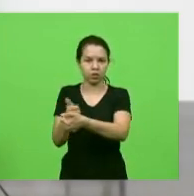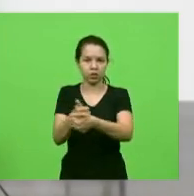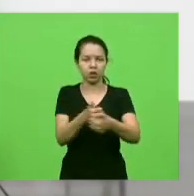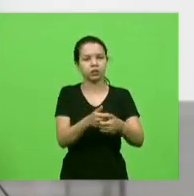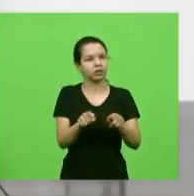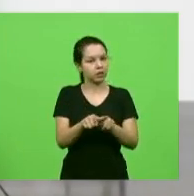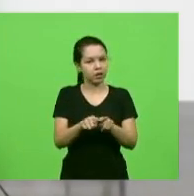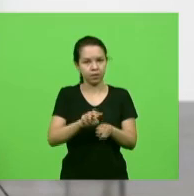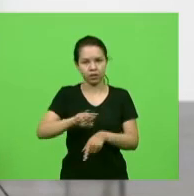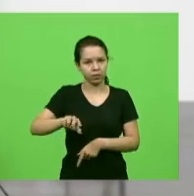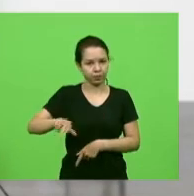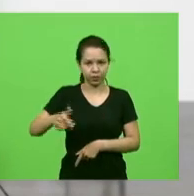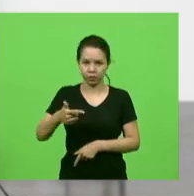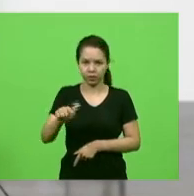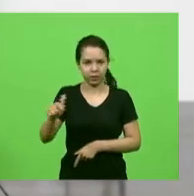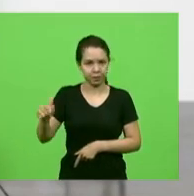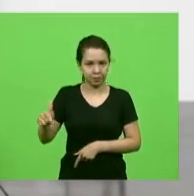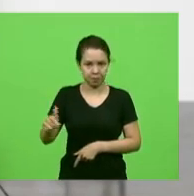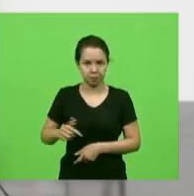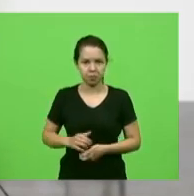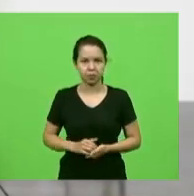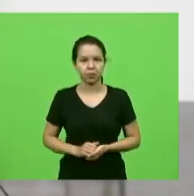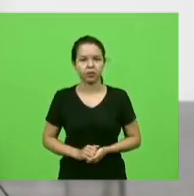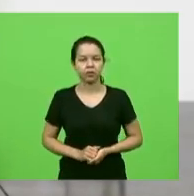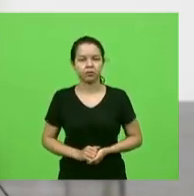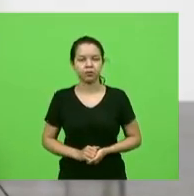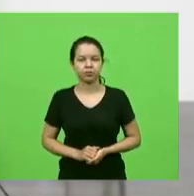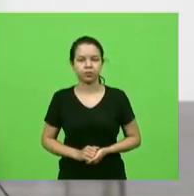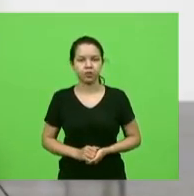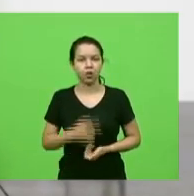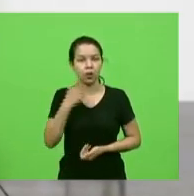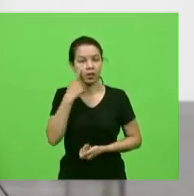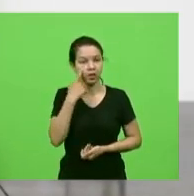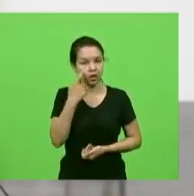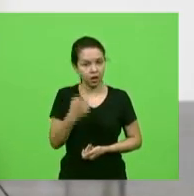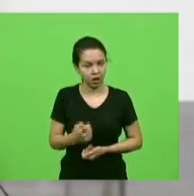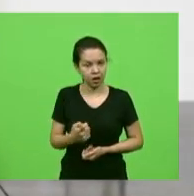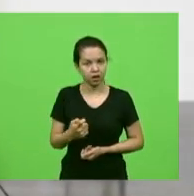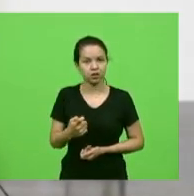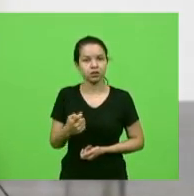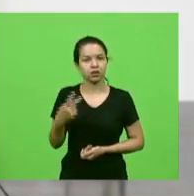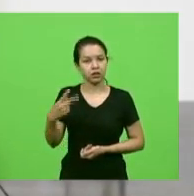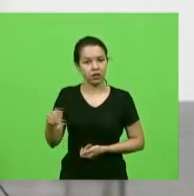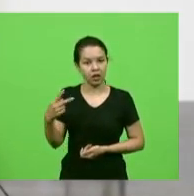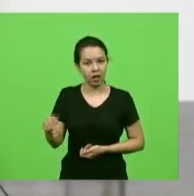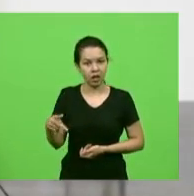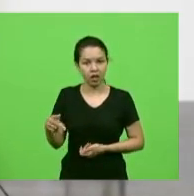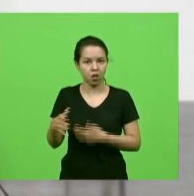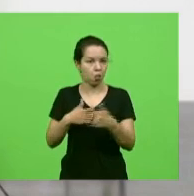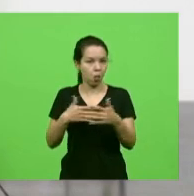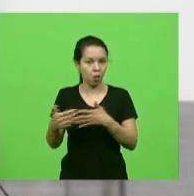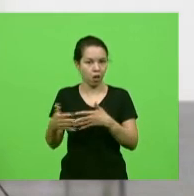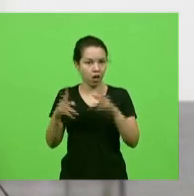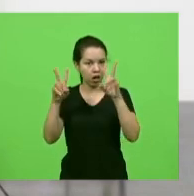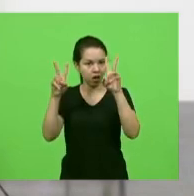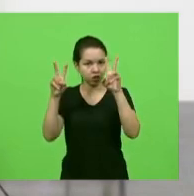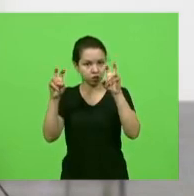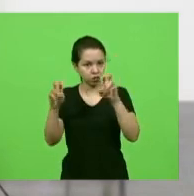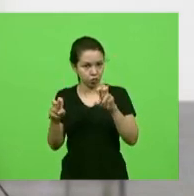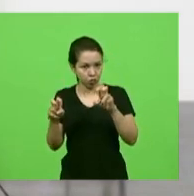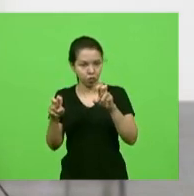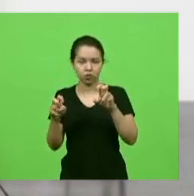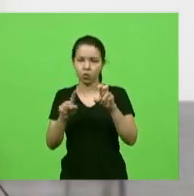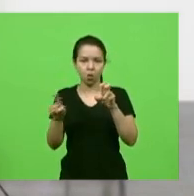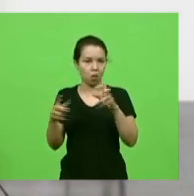o interesse em quaisquer assuntos não se confundem com a intervenção direta.